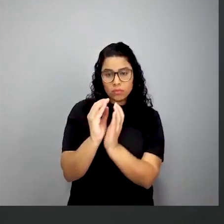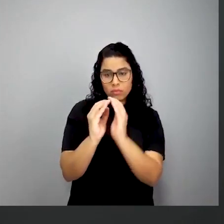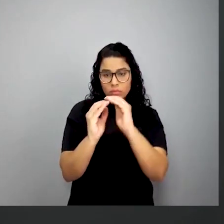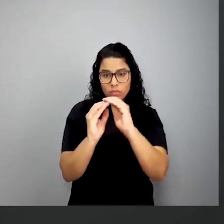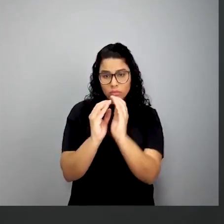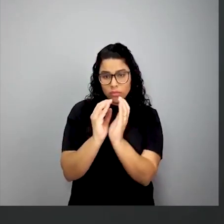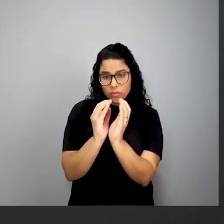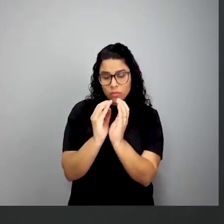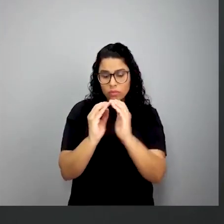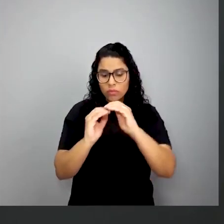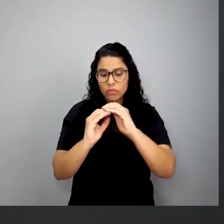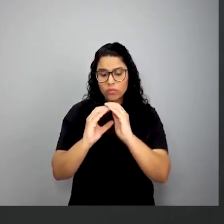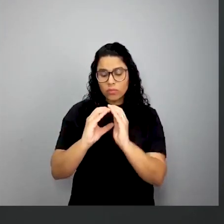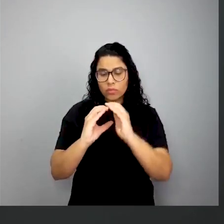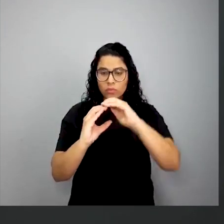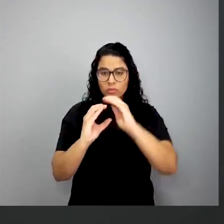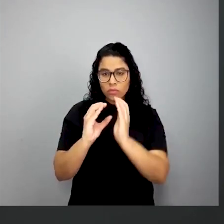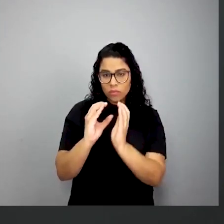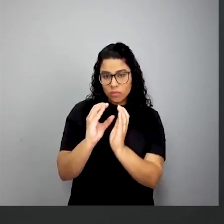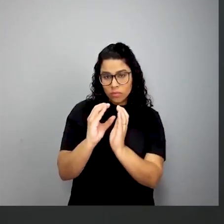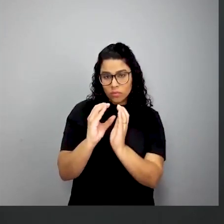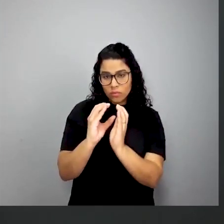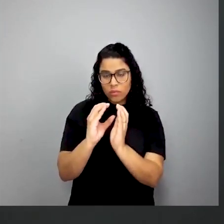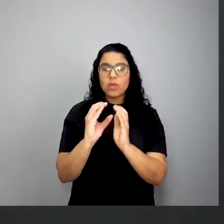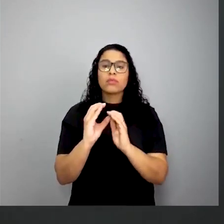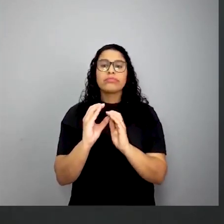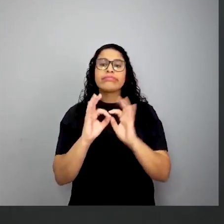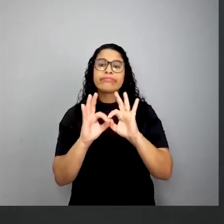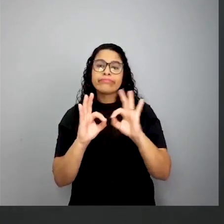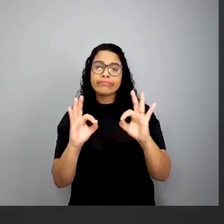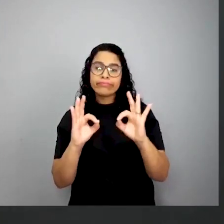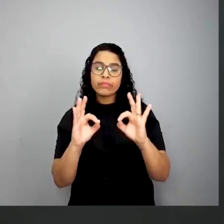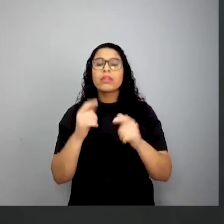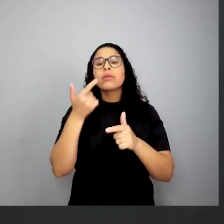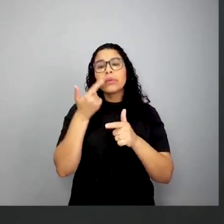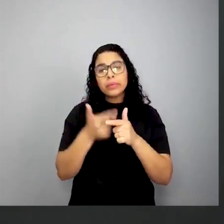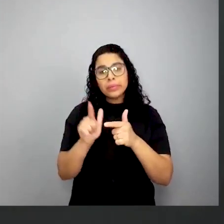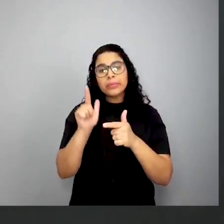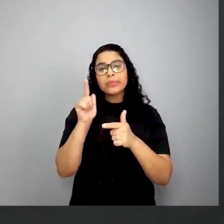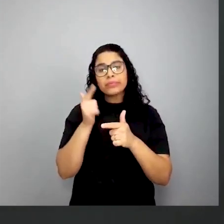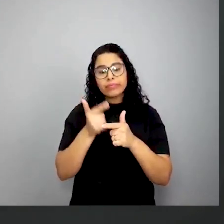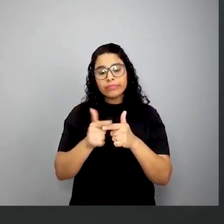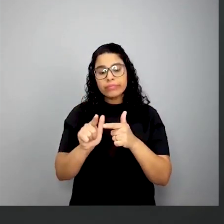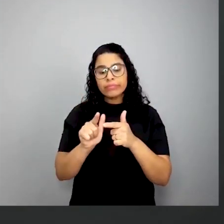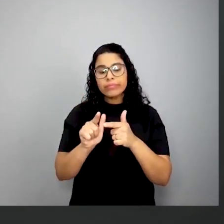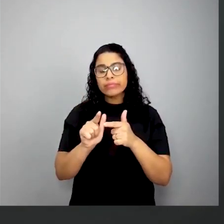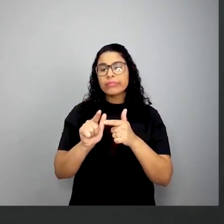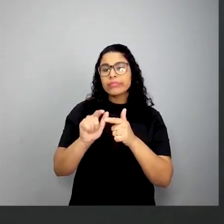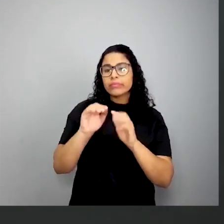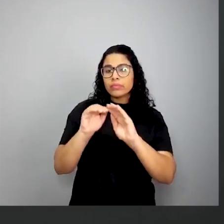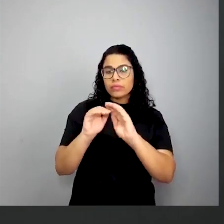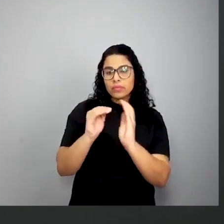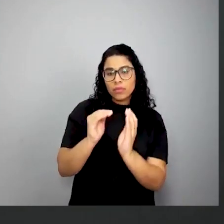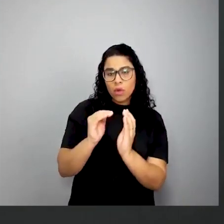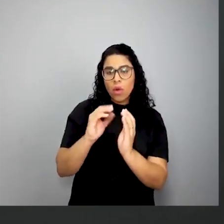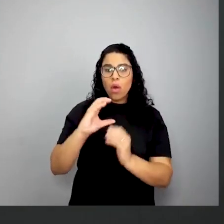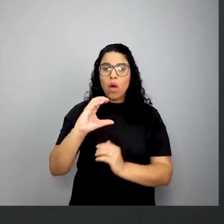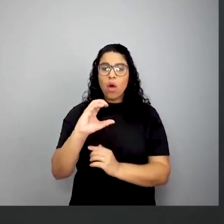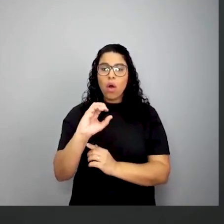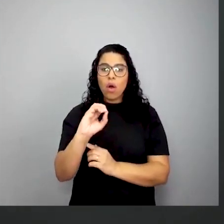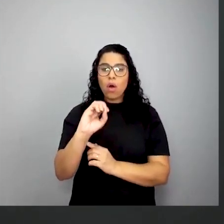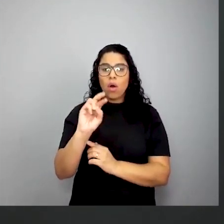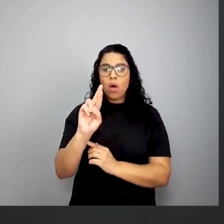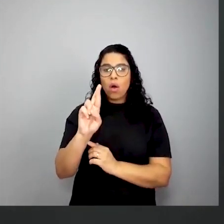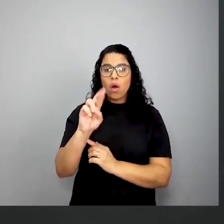mais alongada e aí fica difícil, né? Então o míope ele vai ter um problema, pode ser um problema na córnea para formar